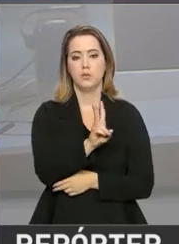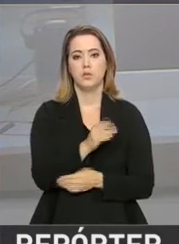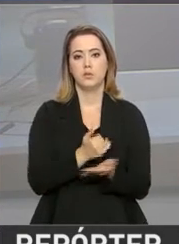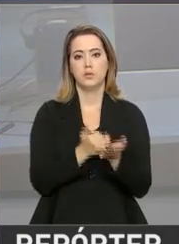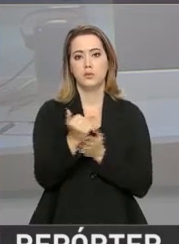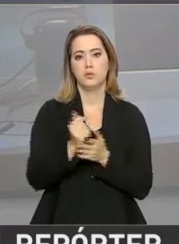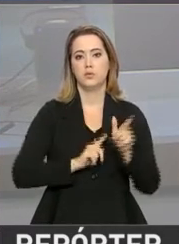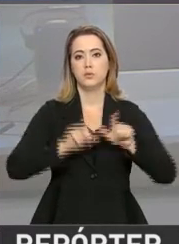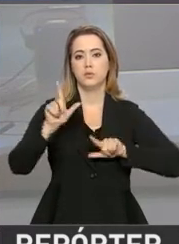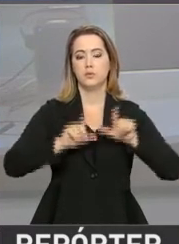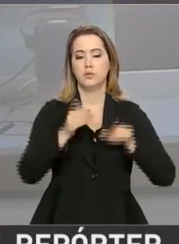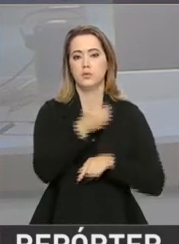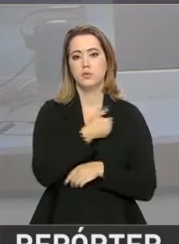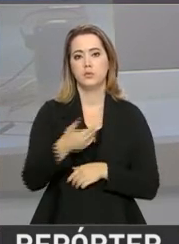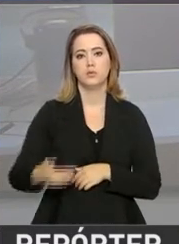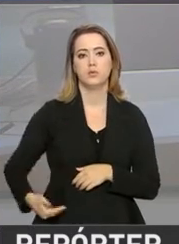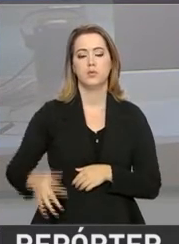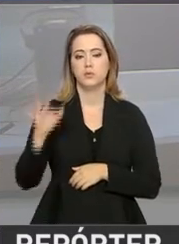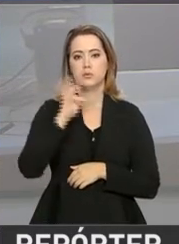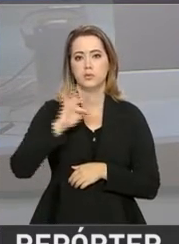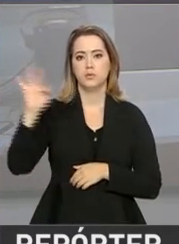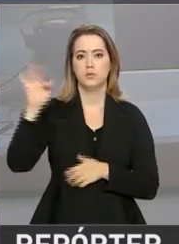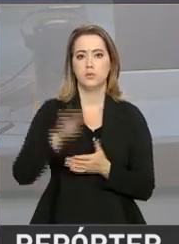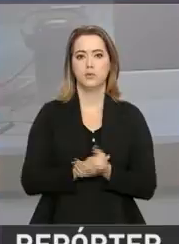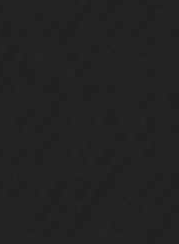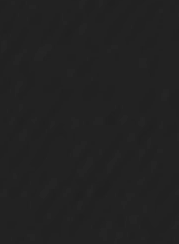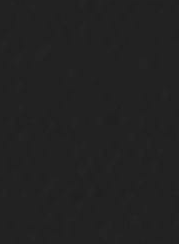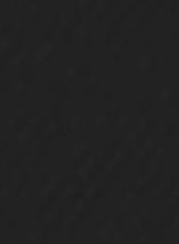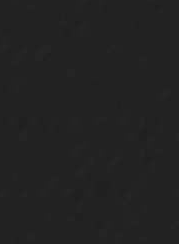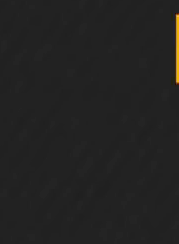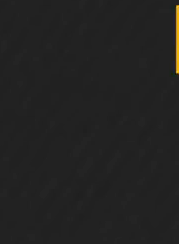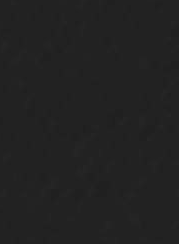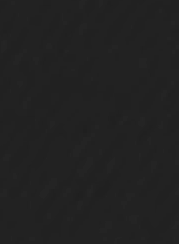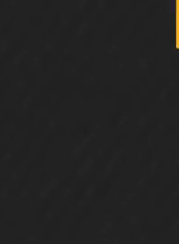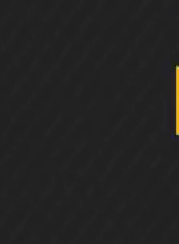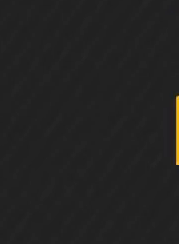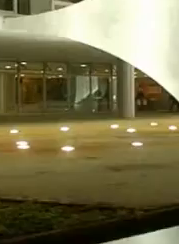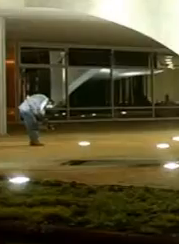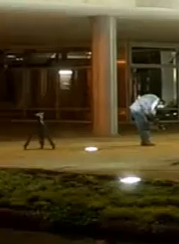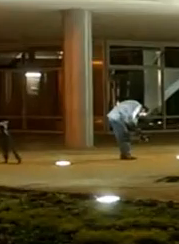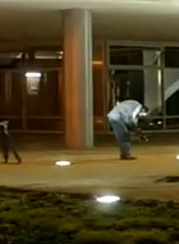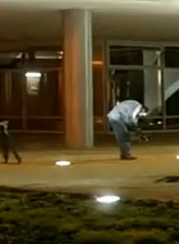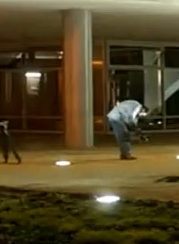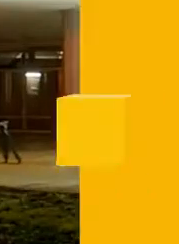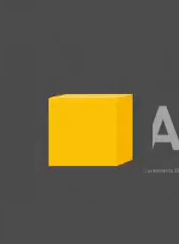e continue com a gente. NBR, a TV do Governo Federal.